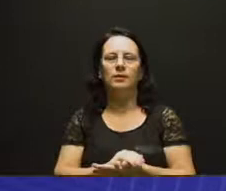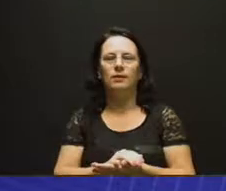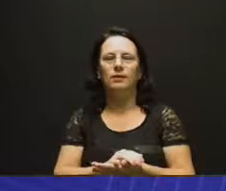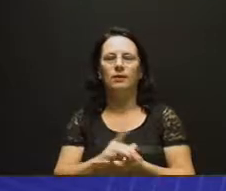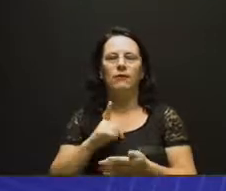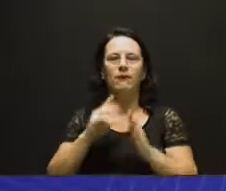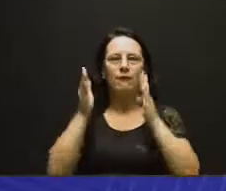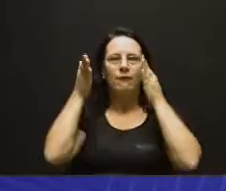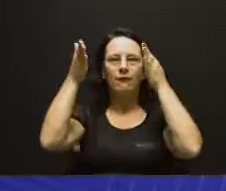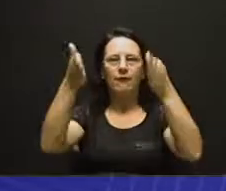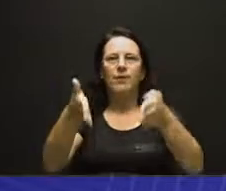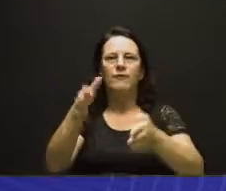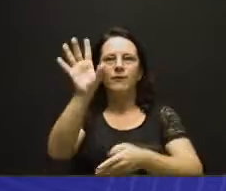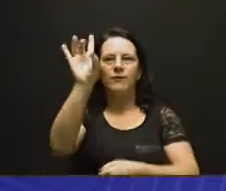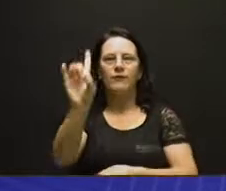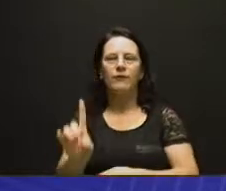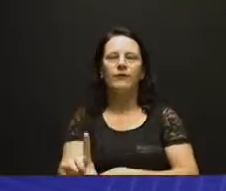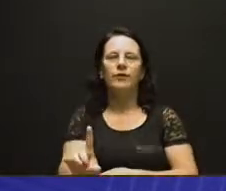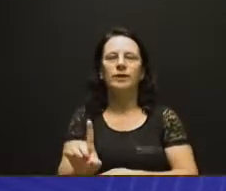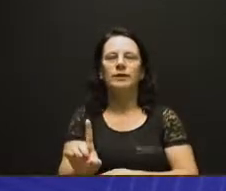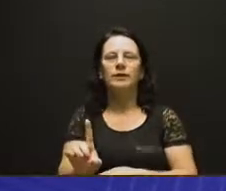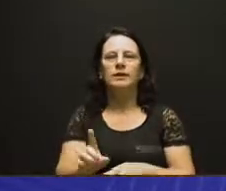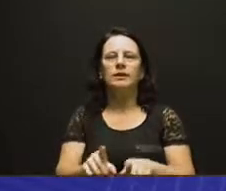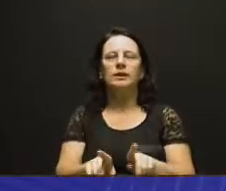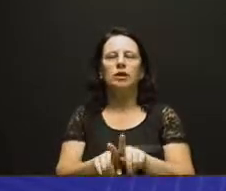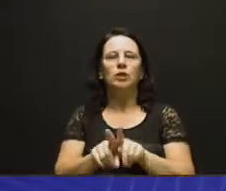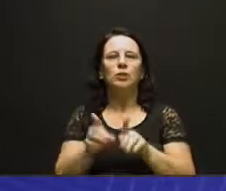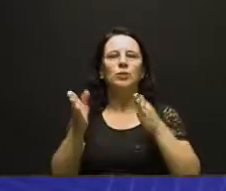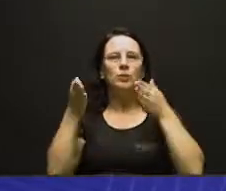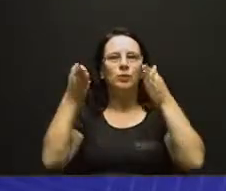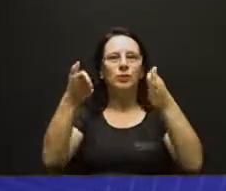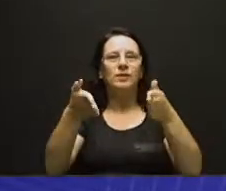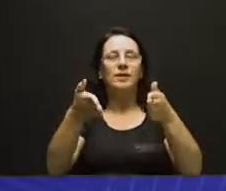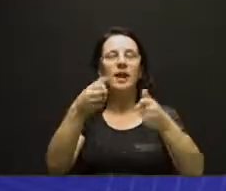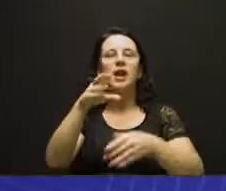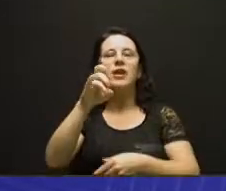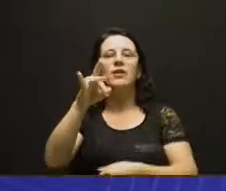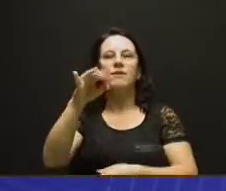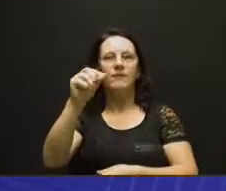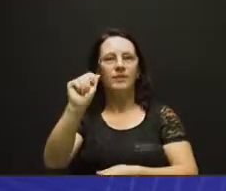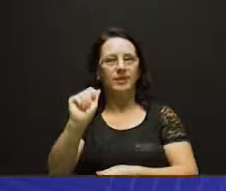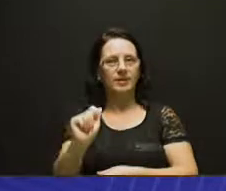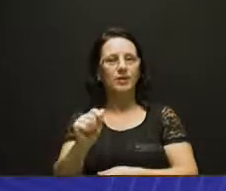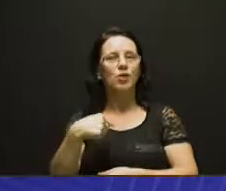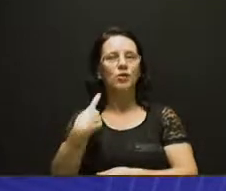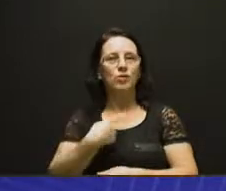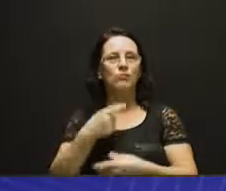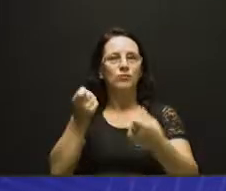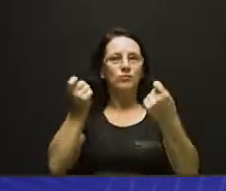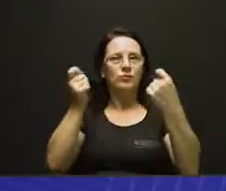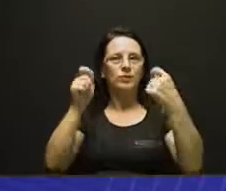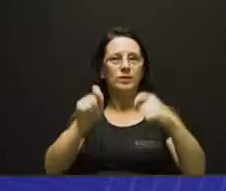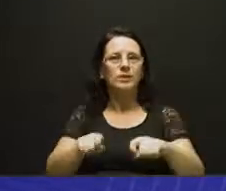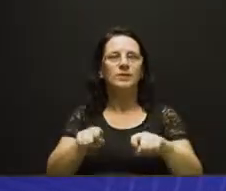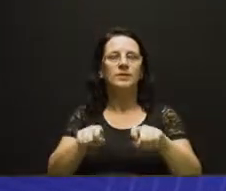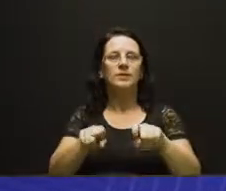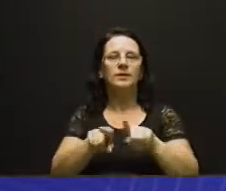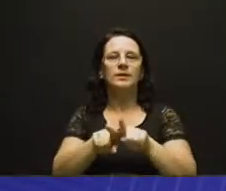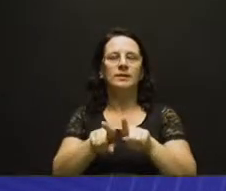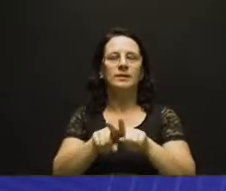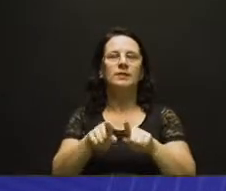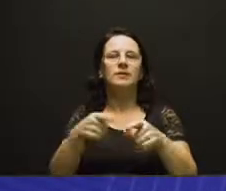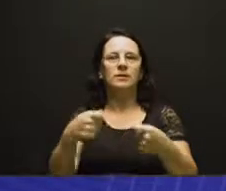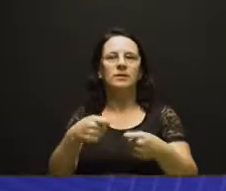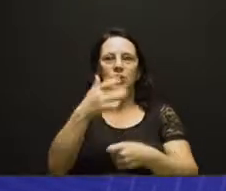focava na deficiência hoje tá tá focando nas deficiências a onde a gente pode focar para aquela pesquisa